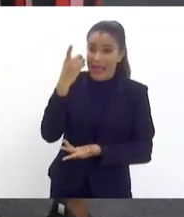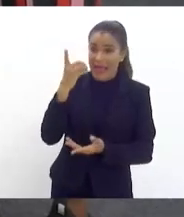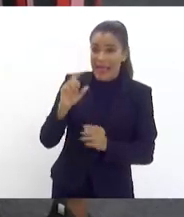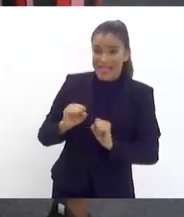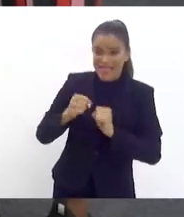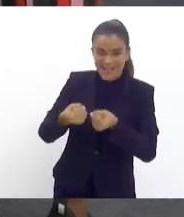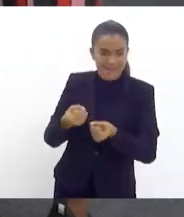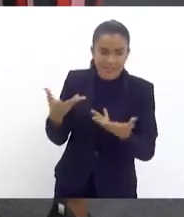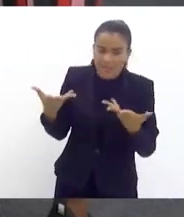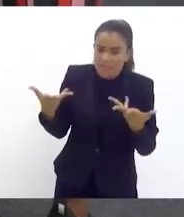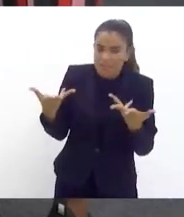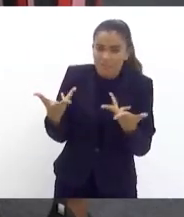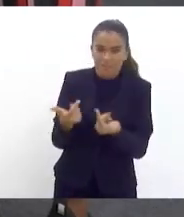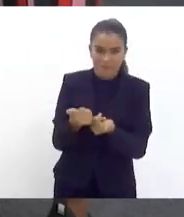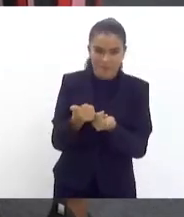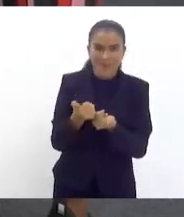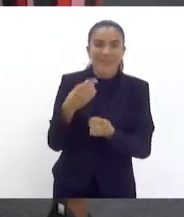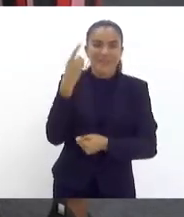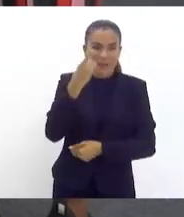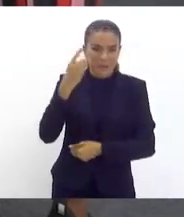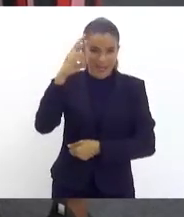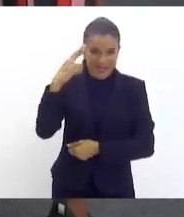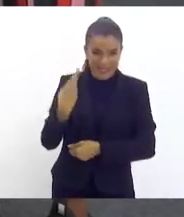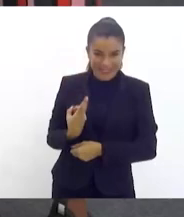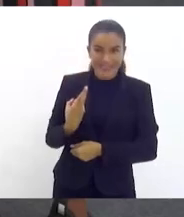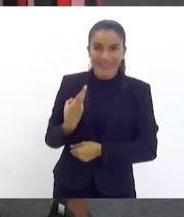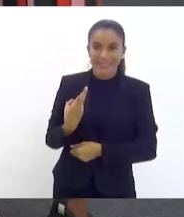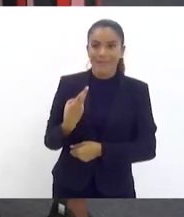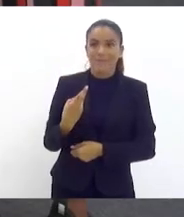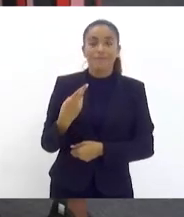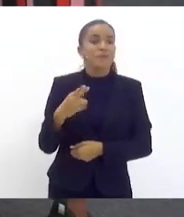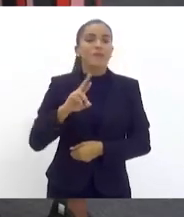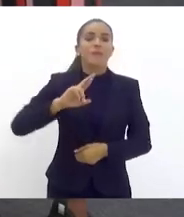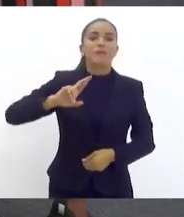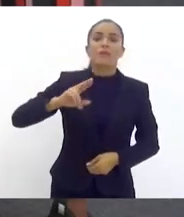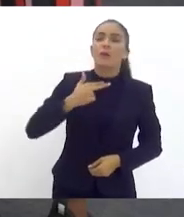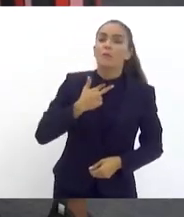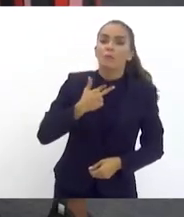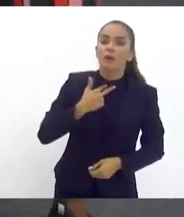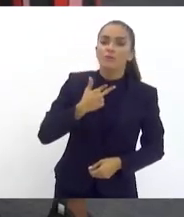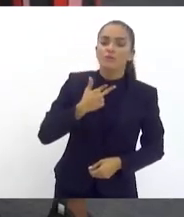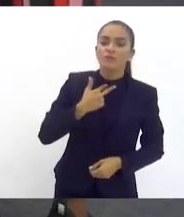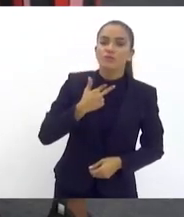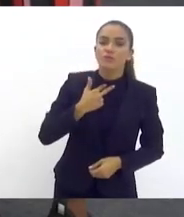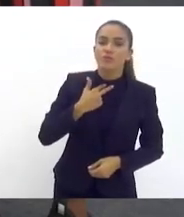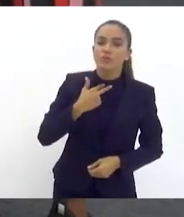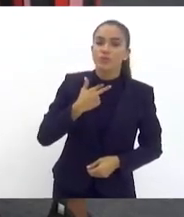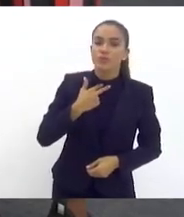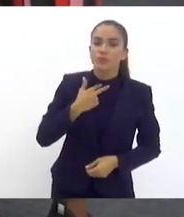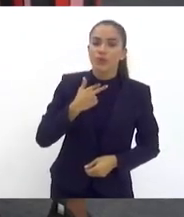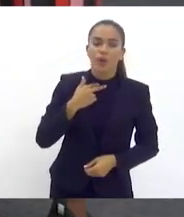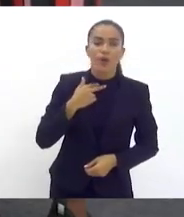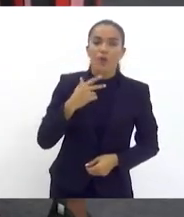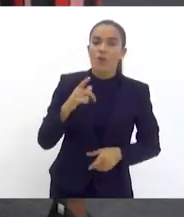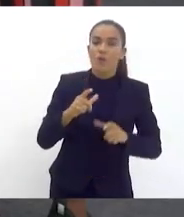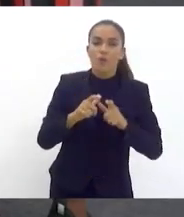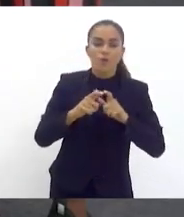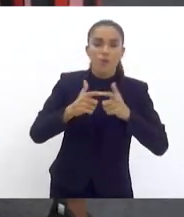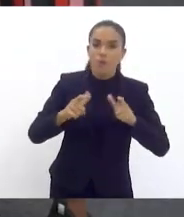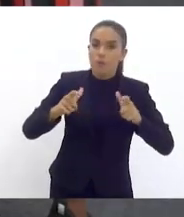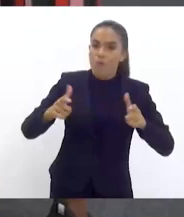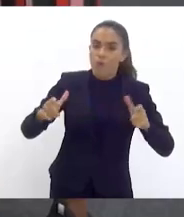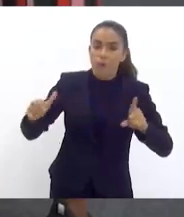defesa brilhante encaminhada pela deputada Renata Souza, não pode haver um aumento do índice